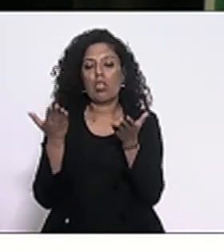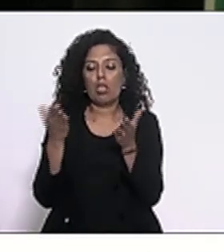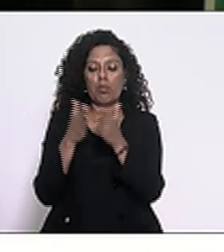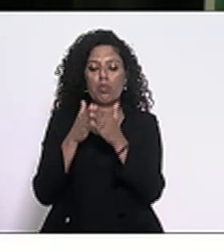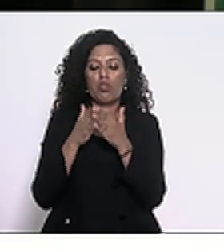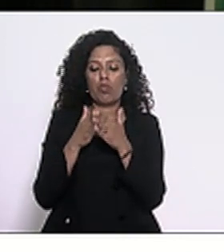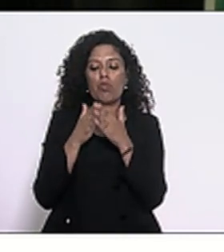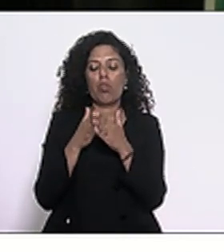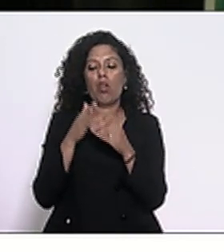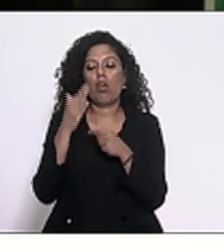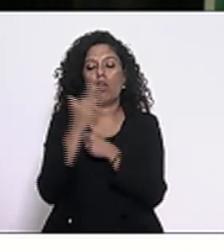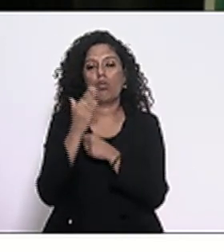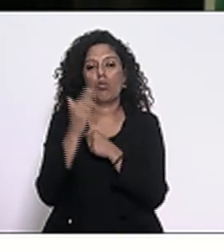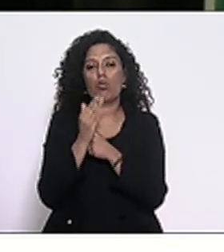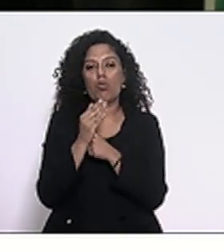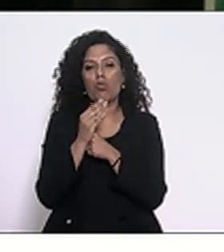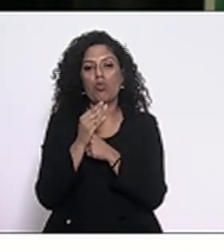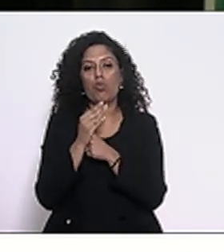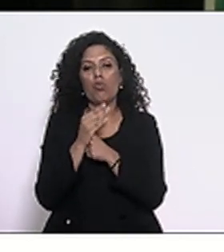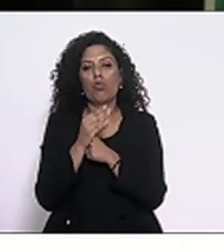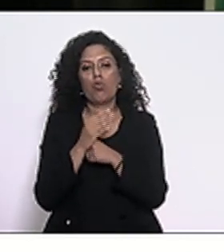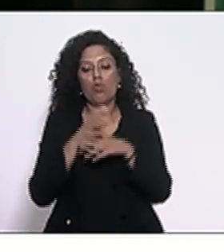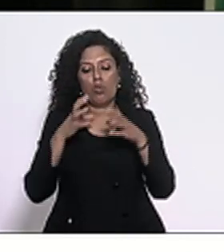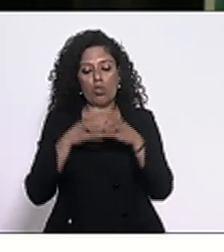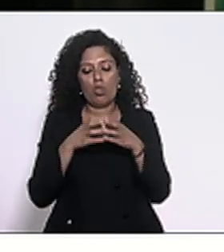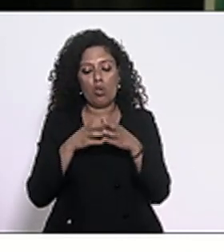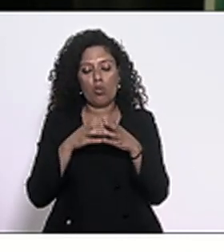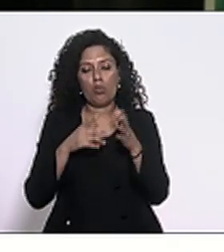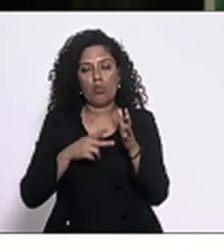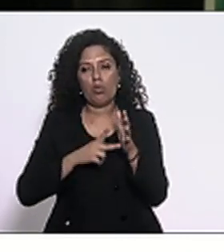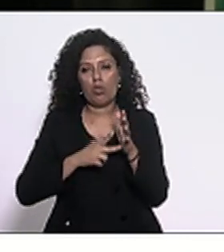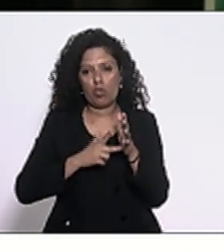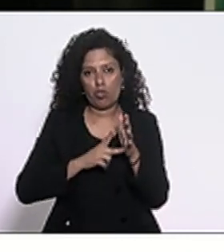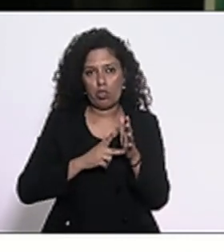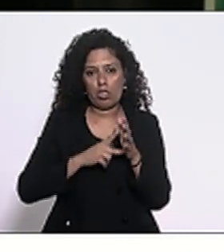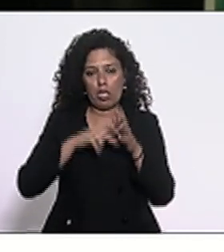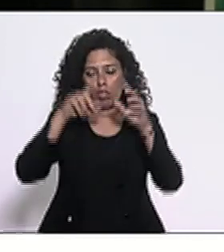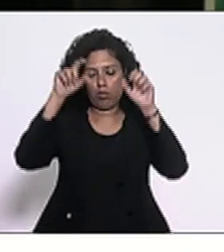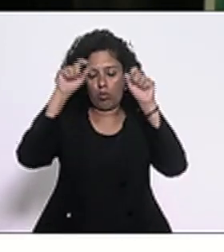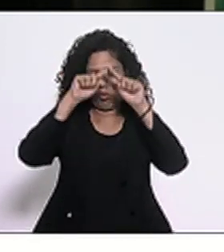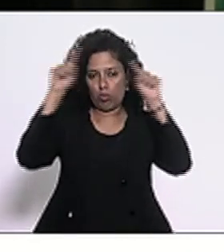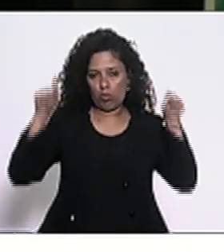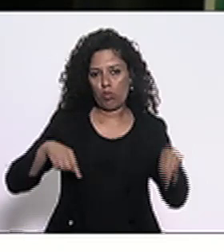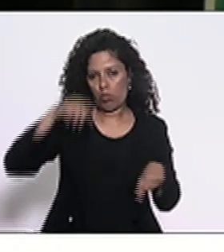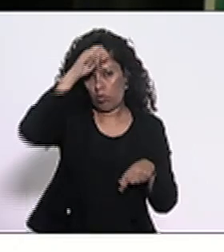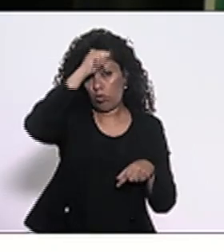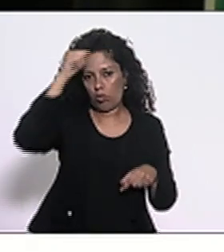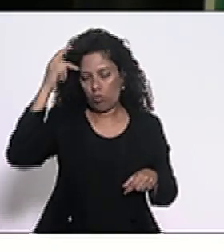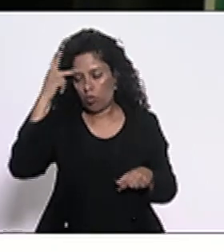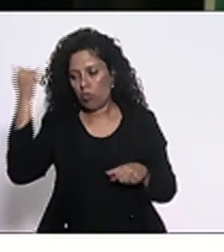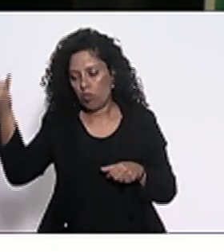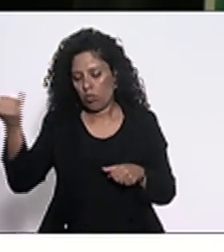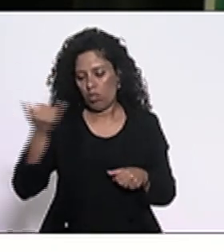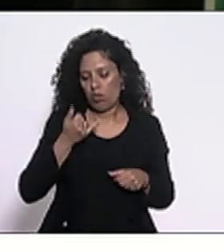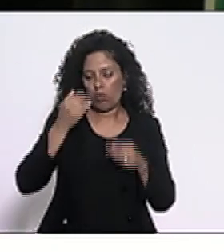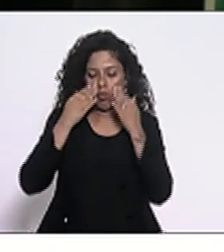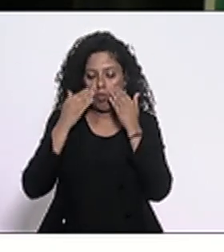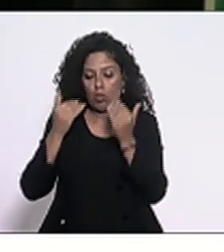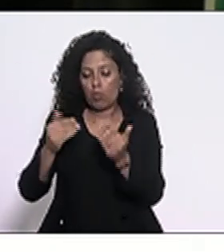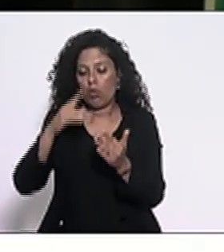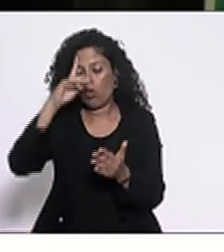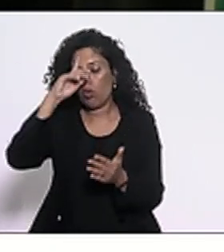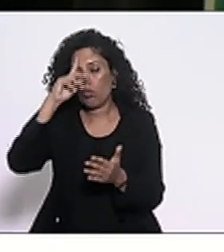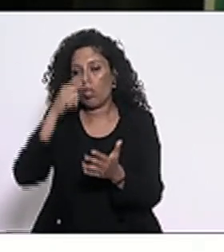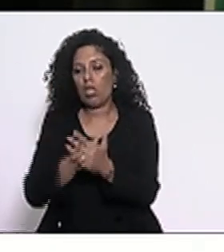à Associação de Servidores, que me fizesse chegar à comissão o documento de inteiro teor da decisão